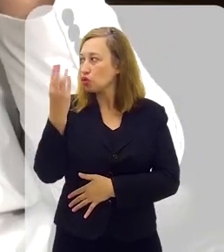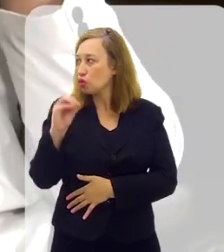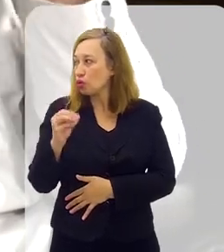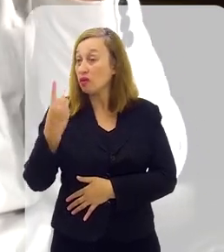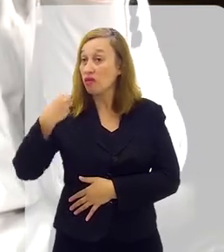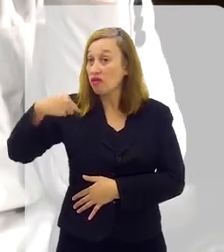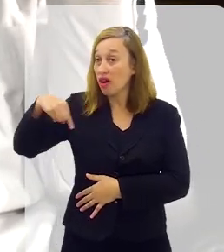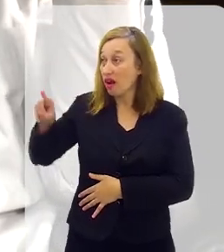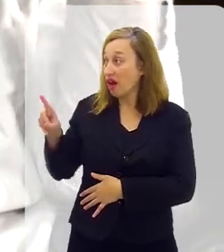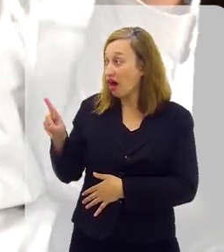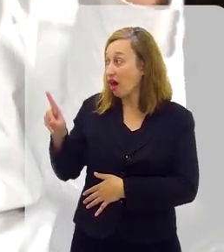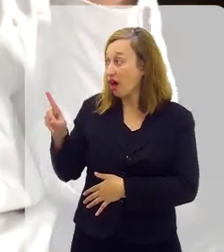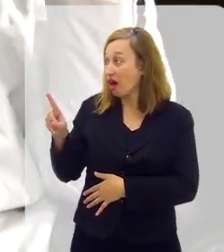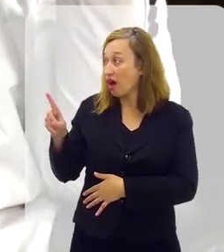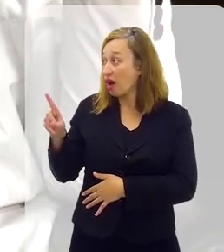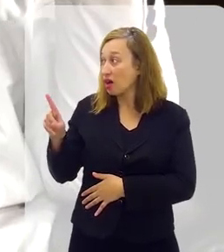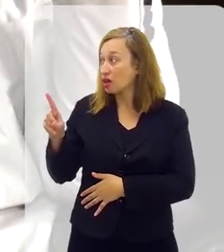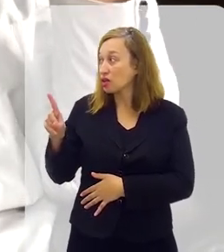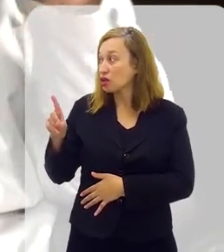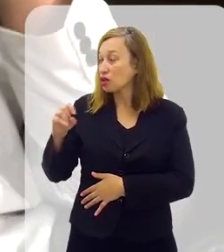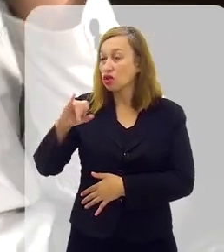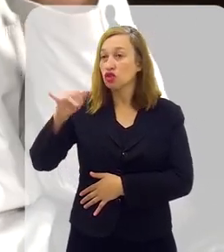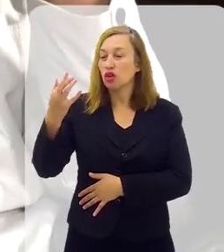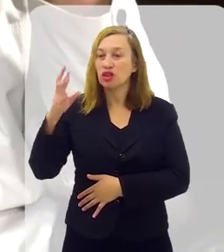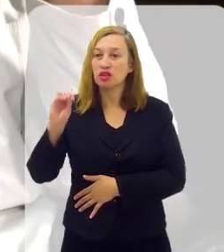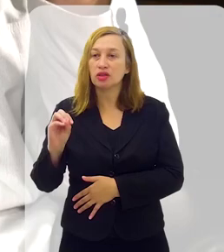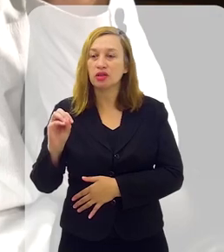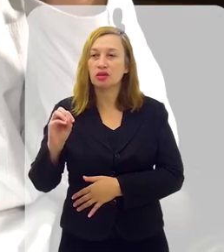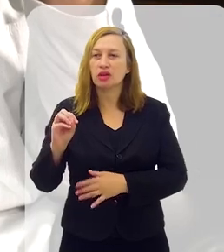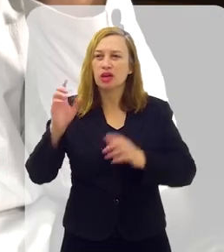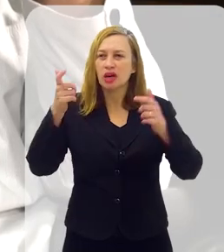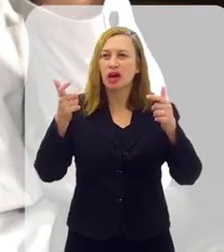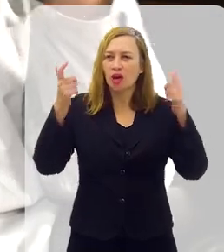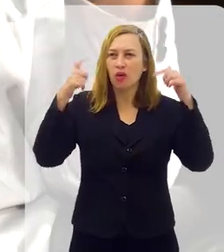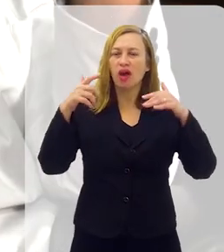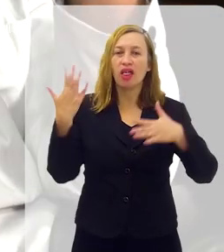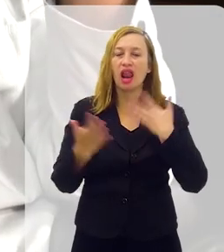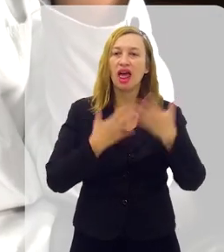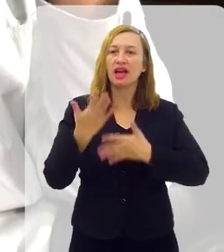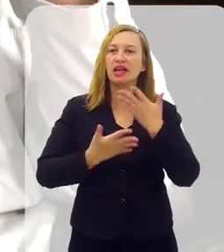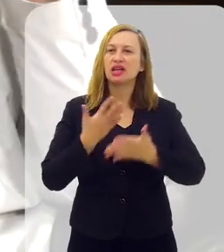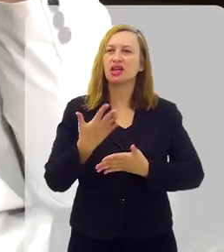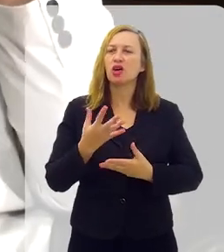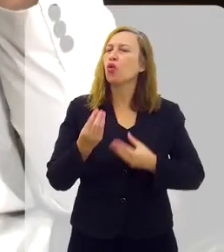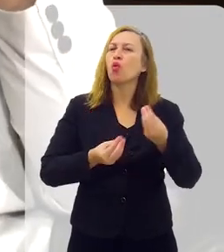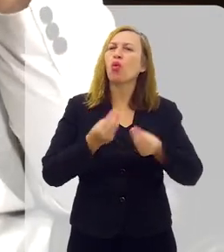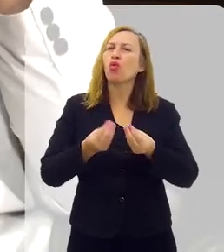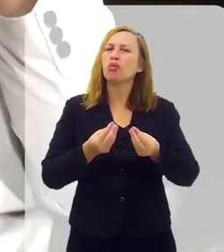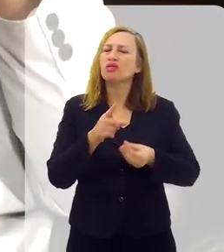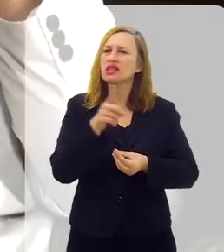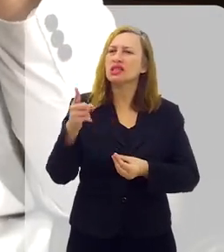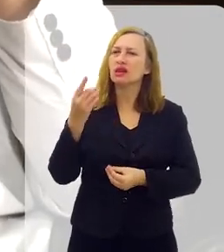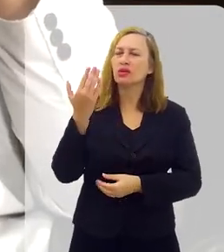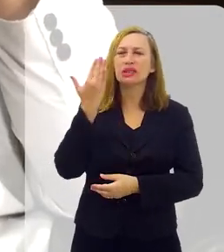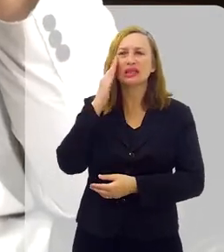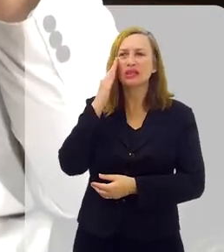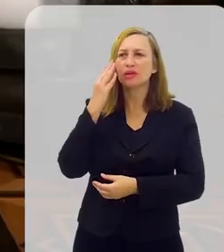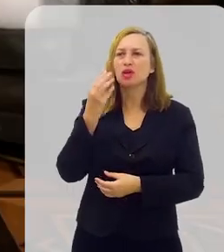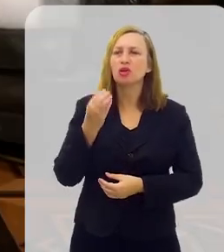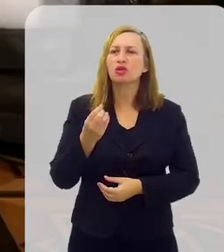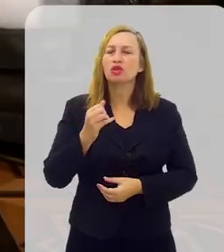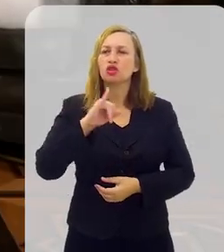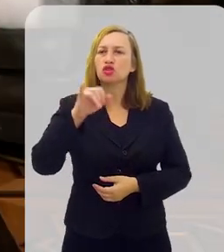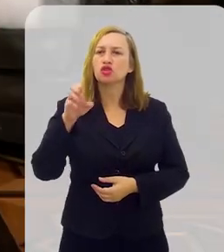falou o seguinte, a Camila, Júlio, vai lá para cima, entra lá em cima que o Jorginho é o rei da alegria. Como é que é hoje você